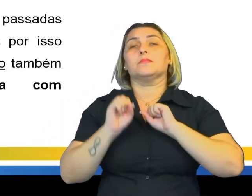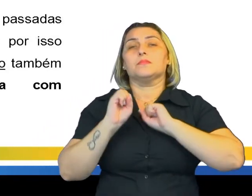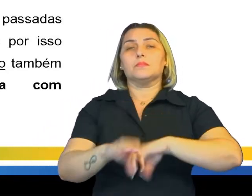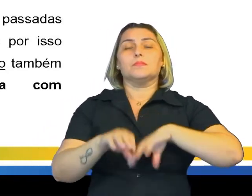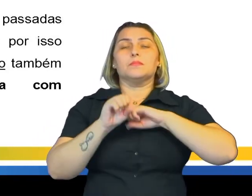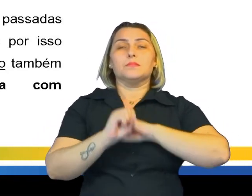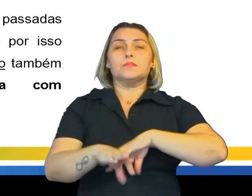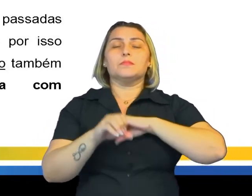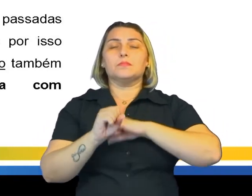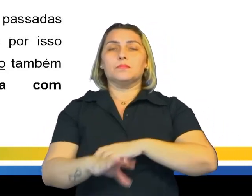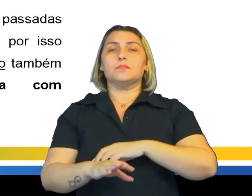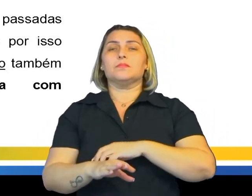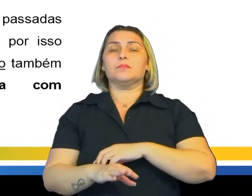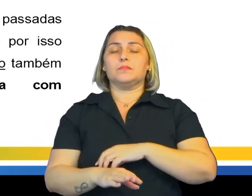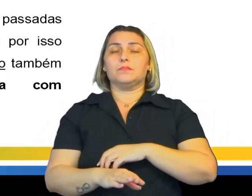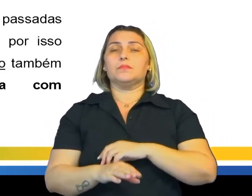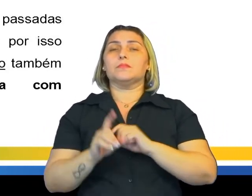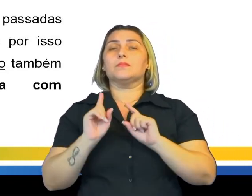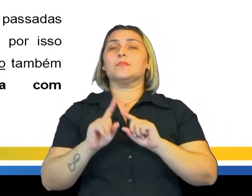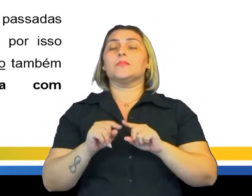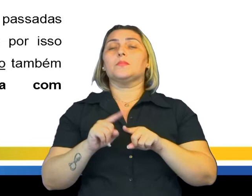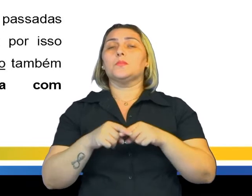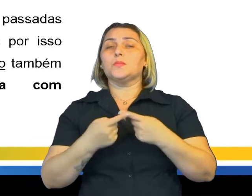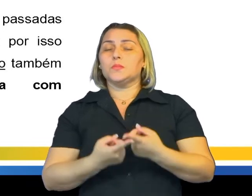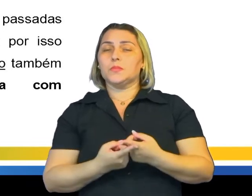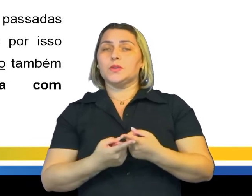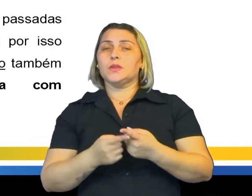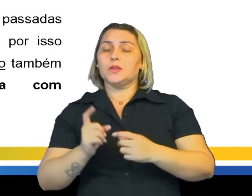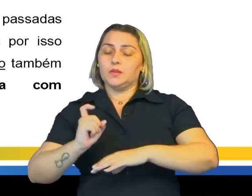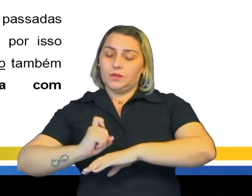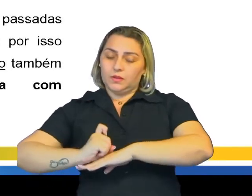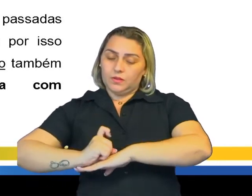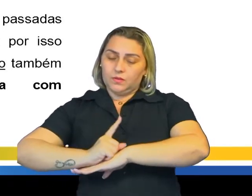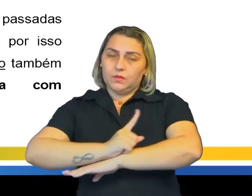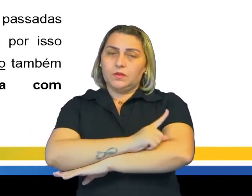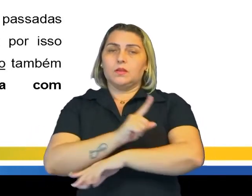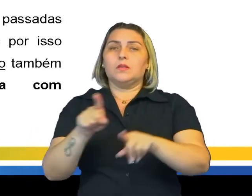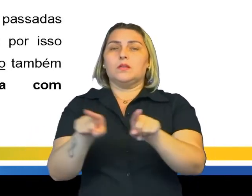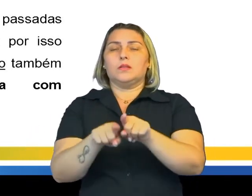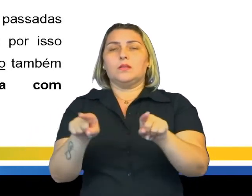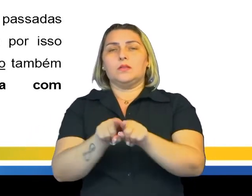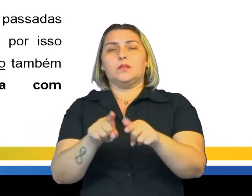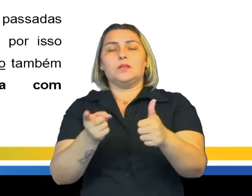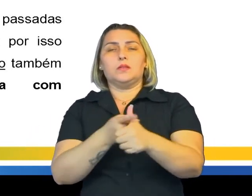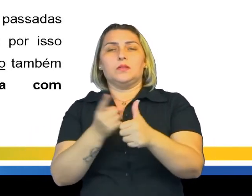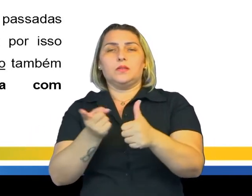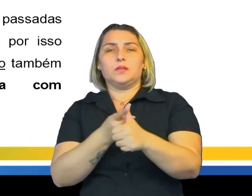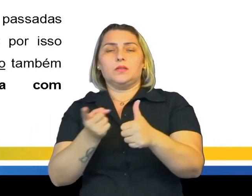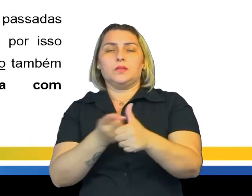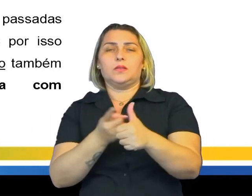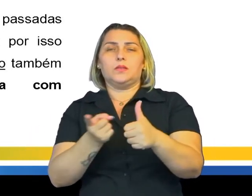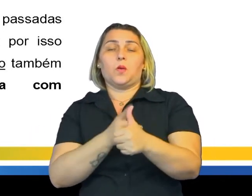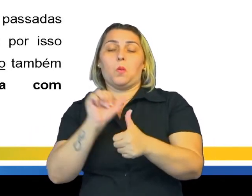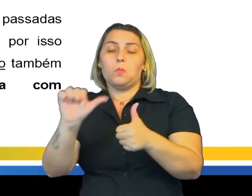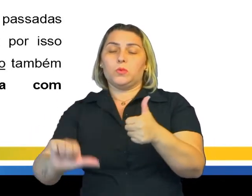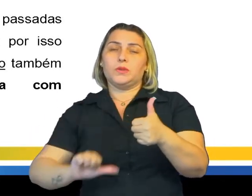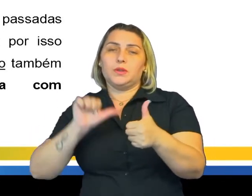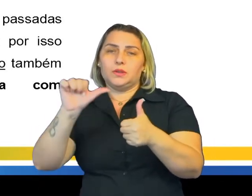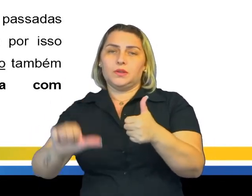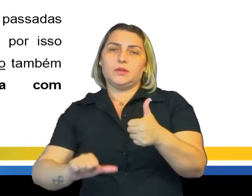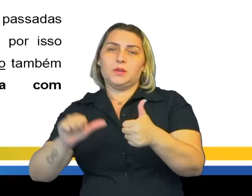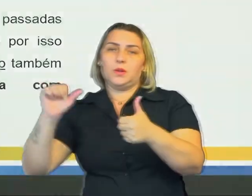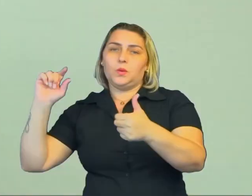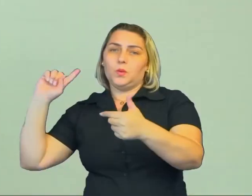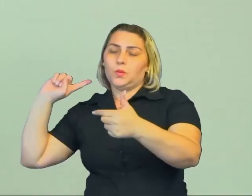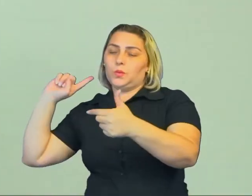os descendentes e por isso que muitos definem evolução também como a descendência com modificação. Ou